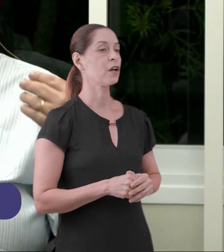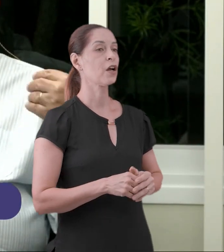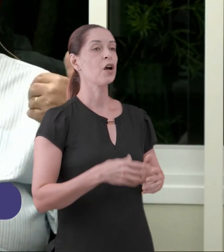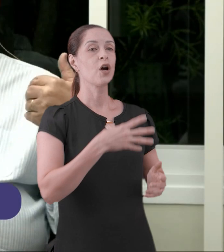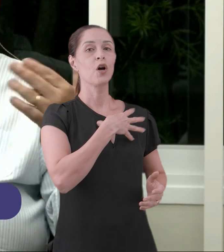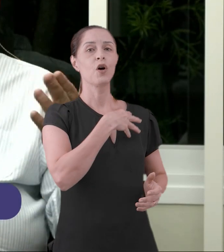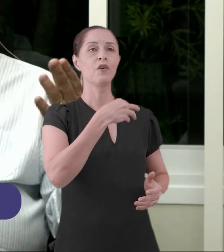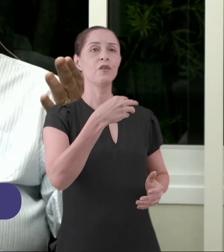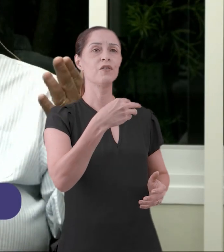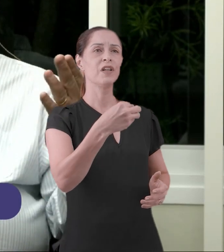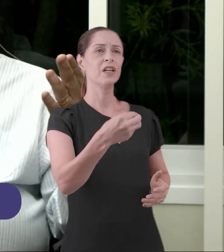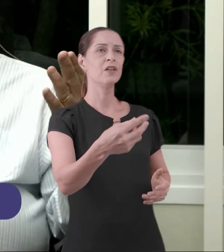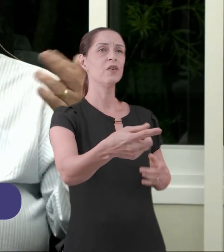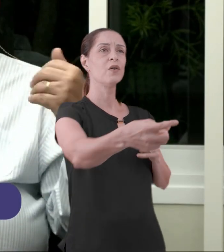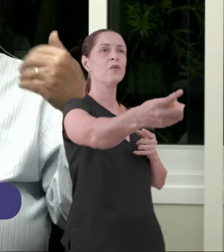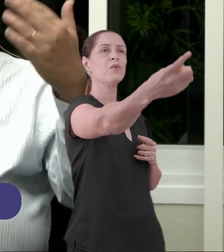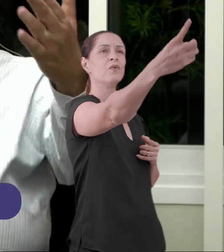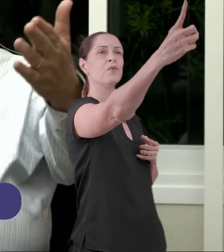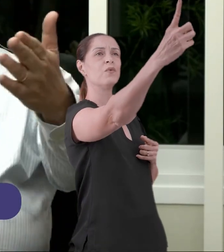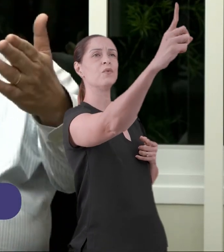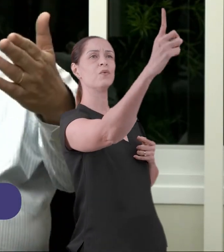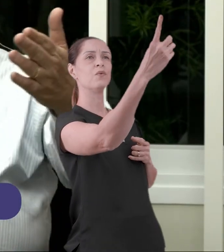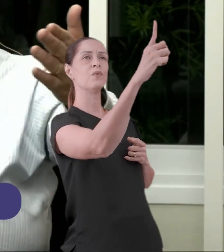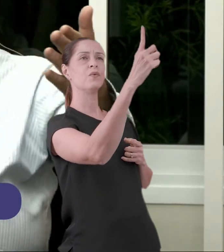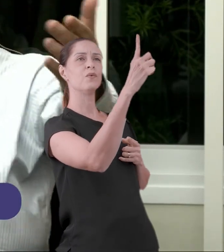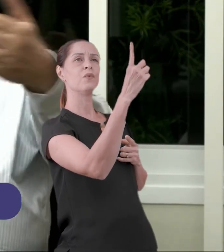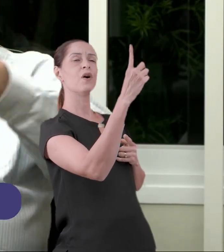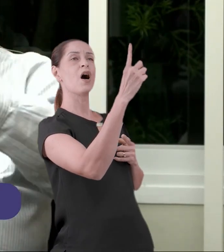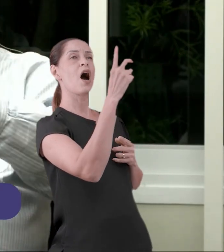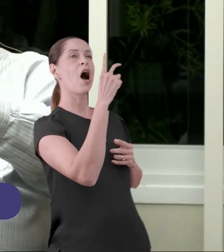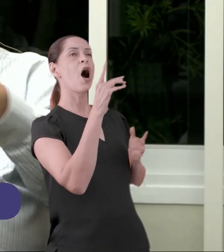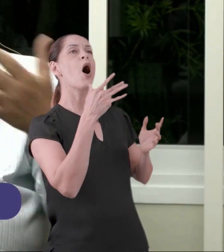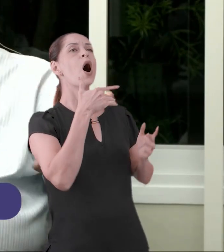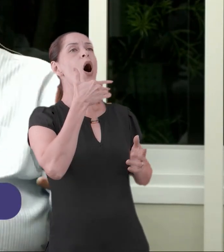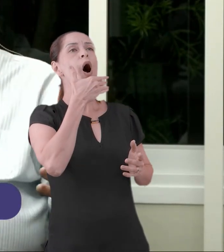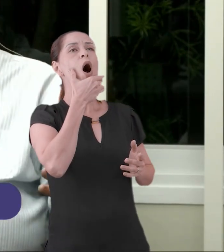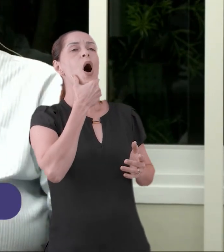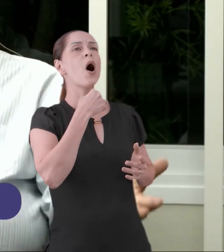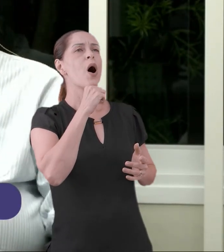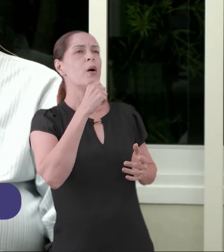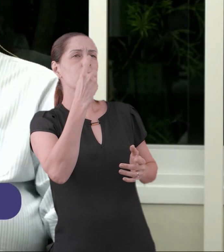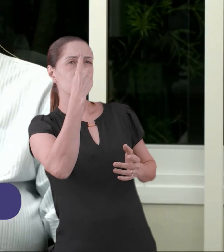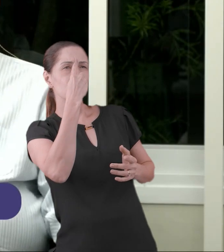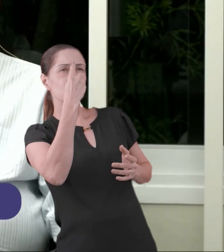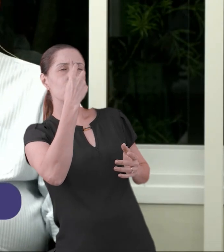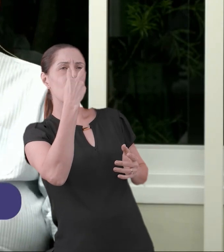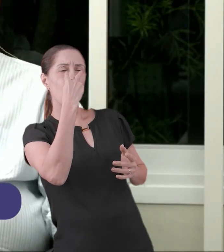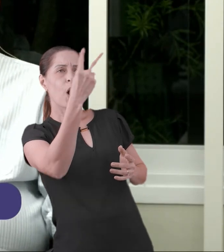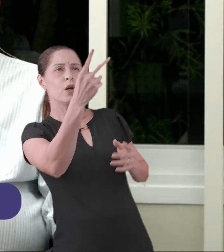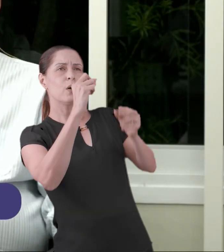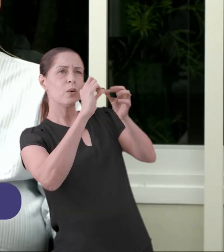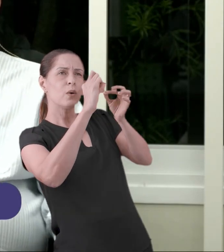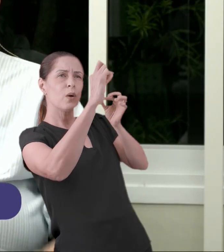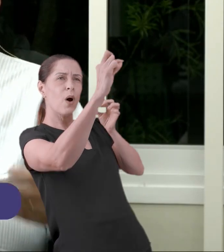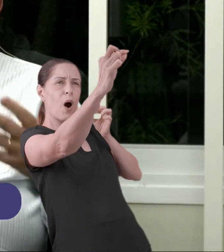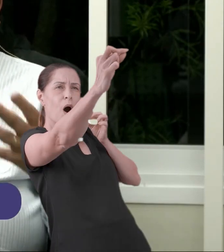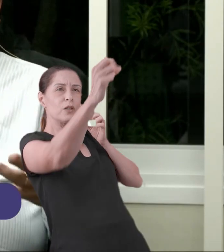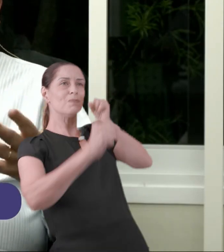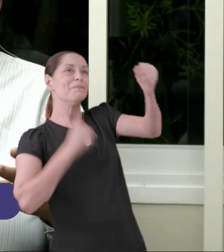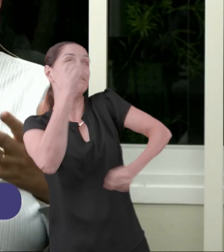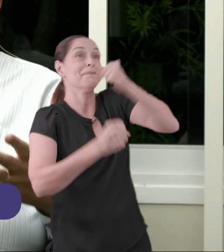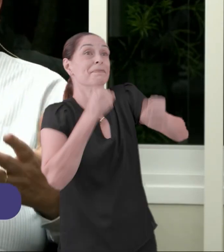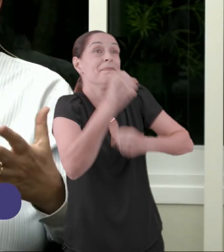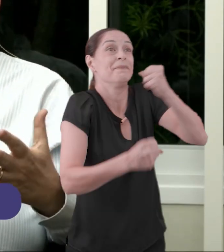pai, vendo-o de longe, corre em direção, abraça e beija, né? Eu creio que isso é